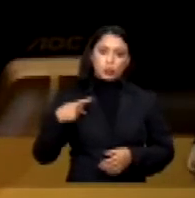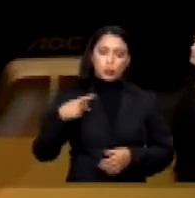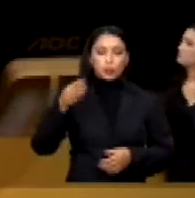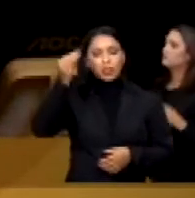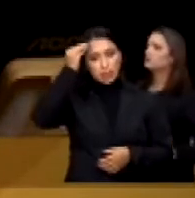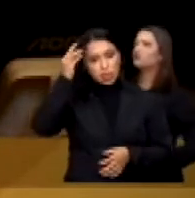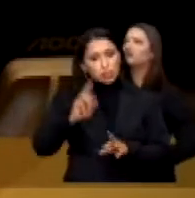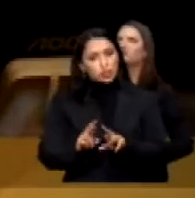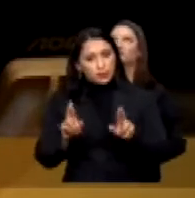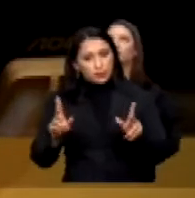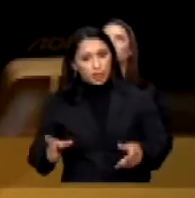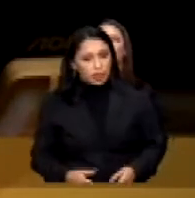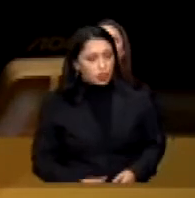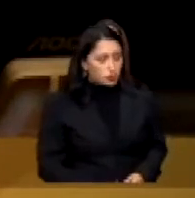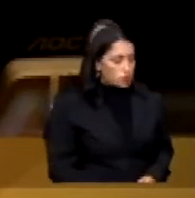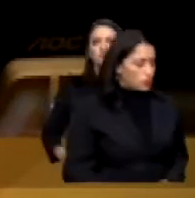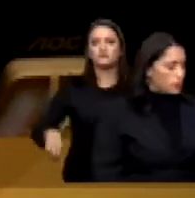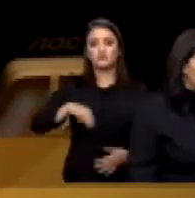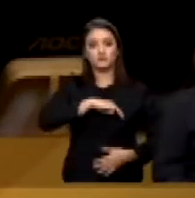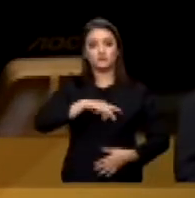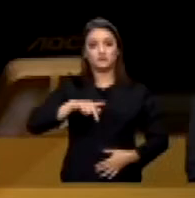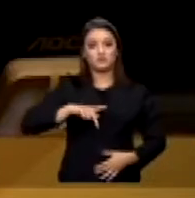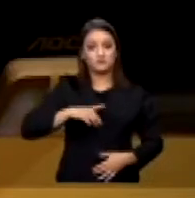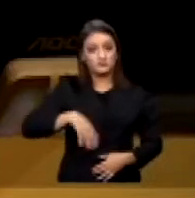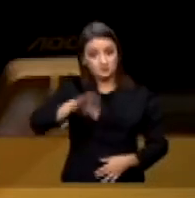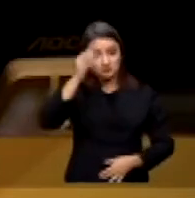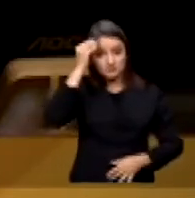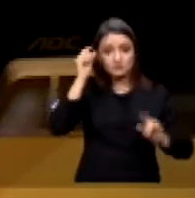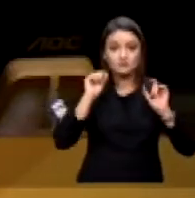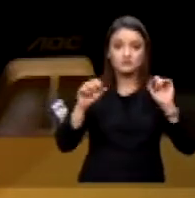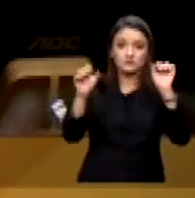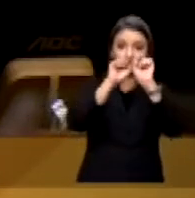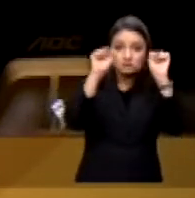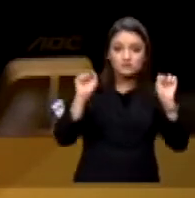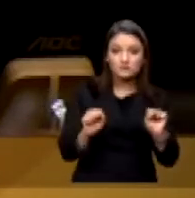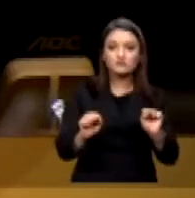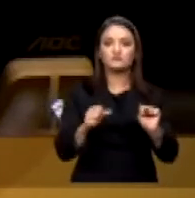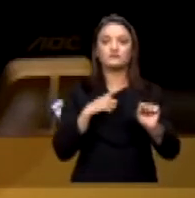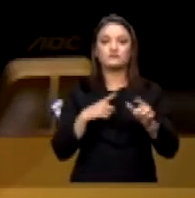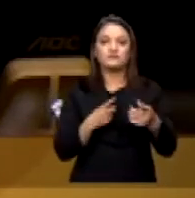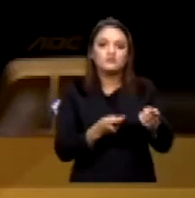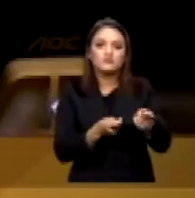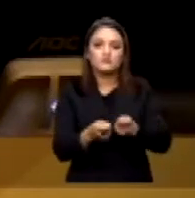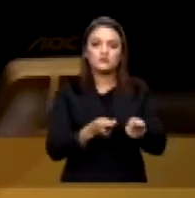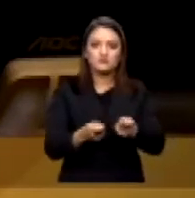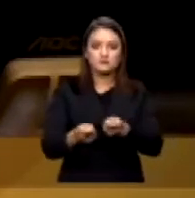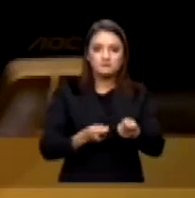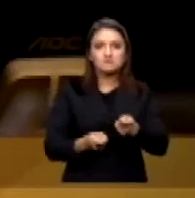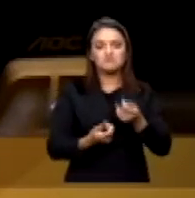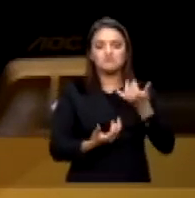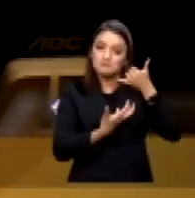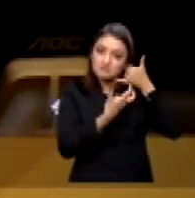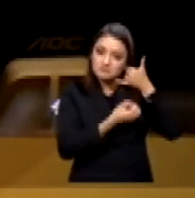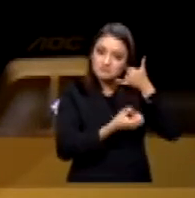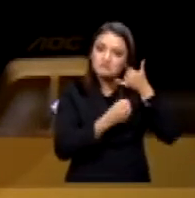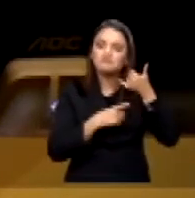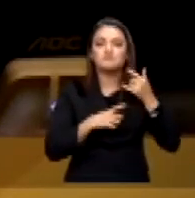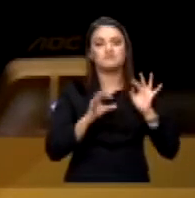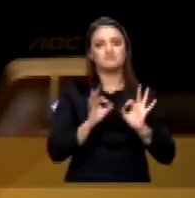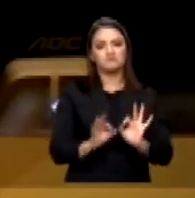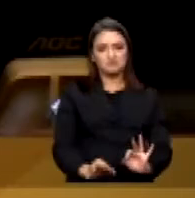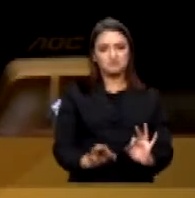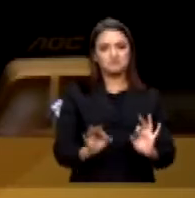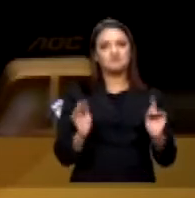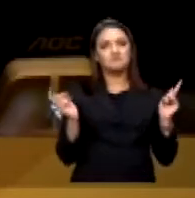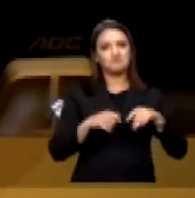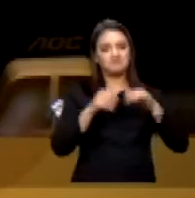Público. Entende o Ministério Público que o sistema nosso de controle sobre as escutas é civilizado,